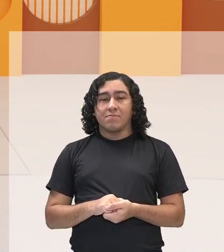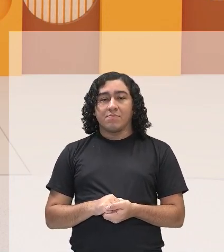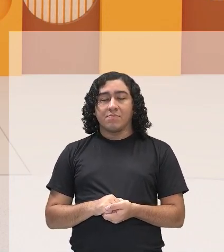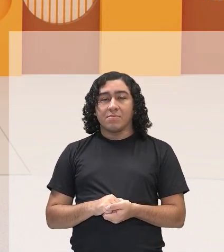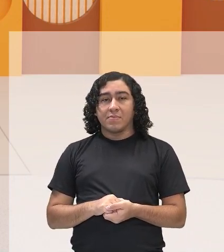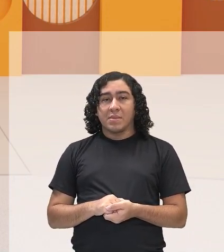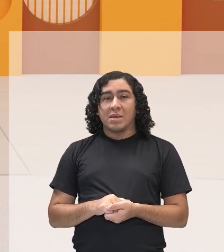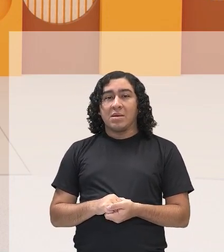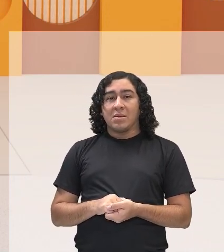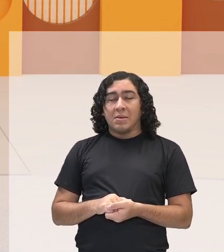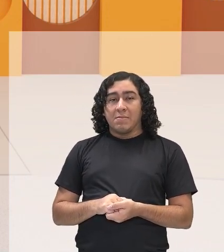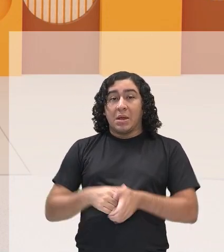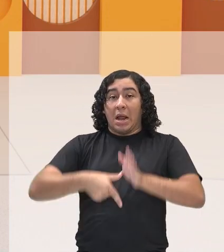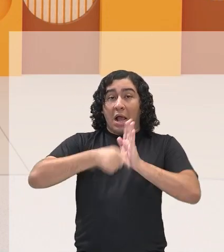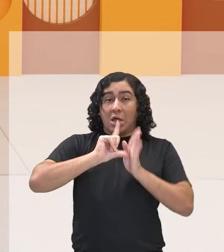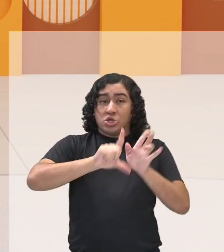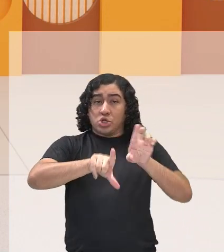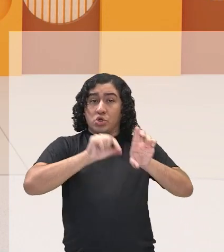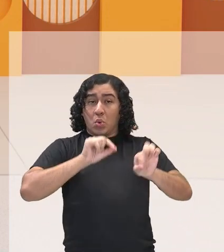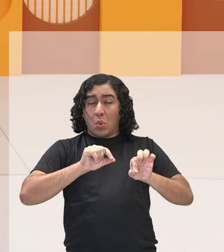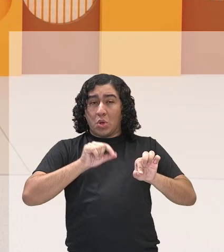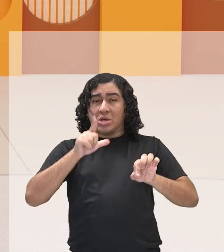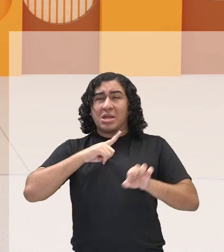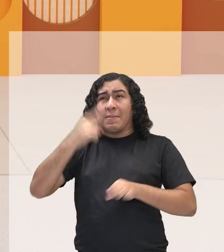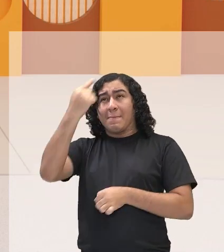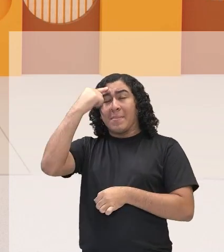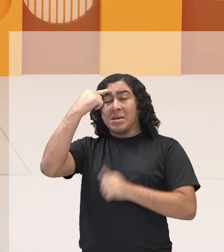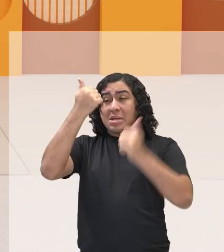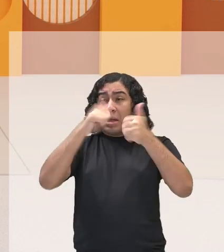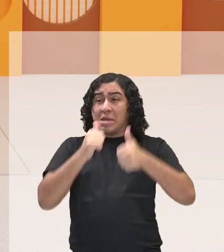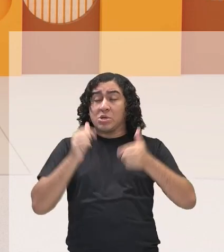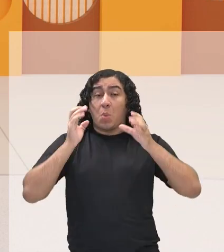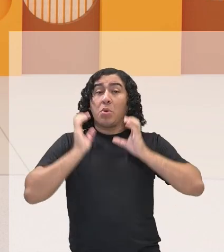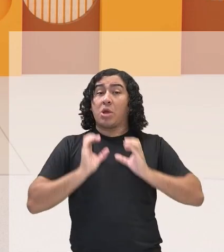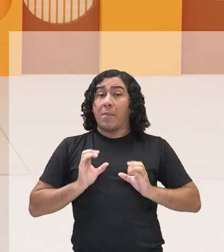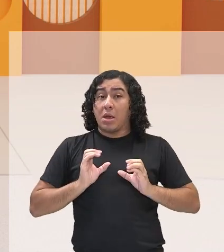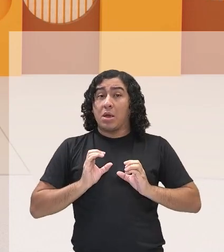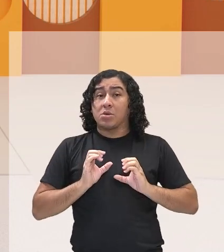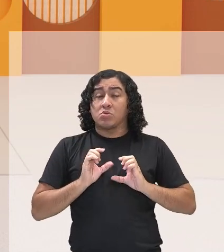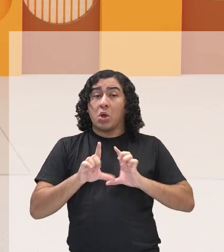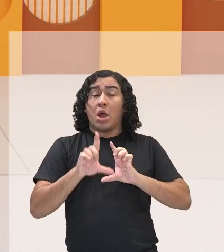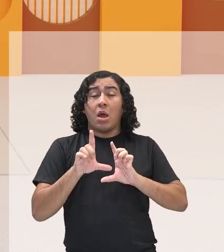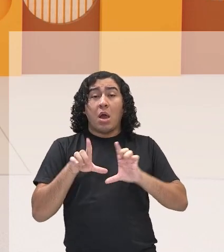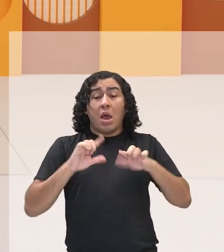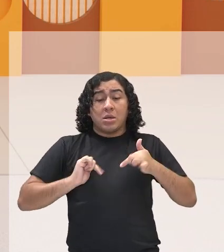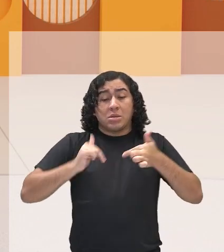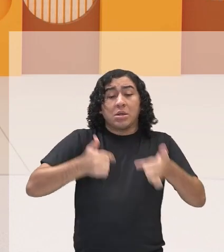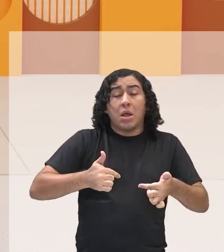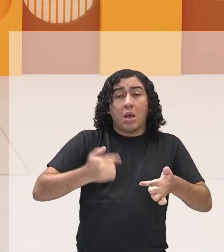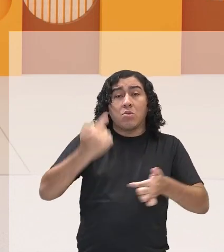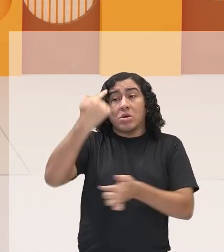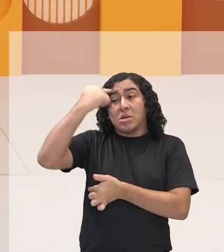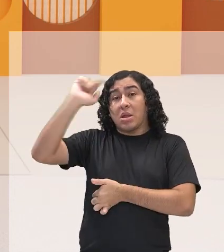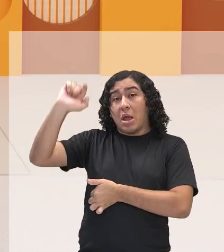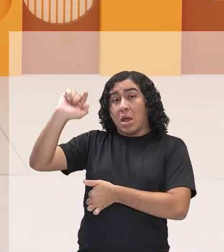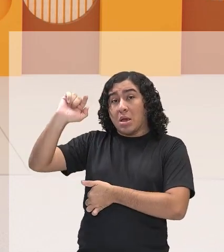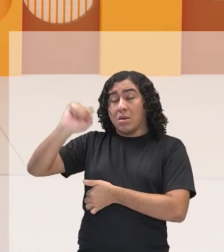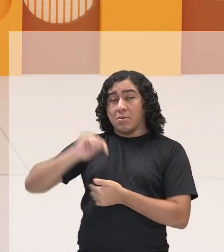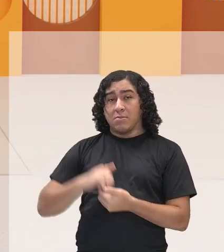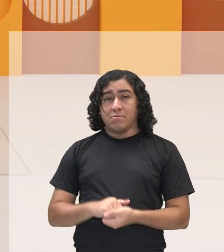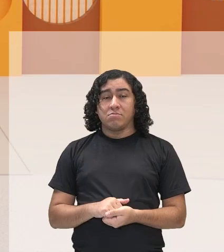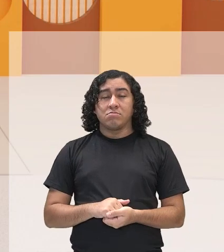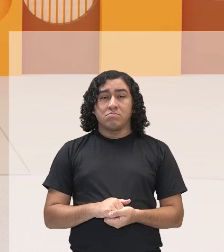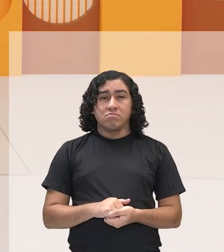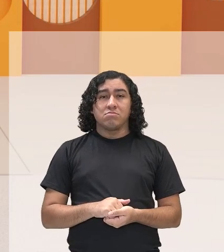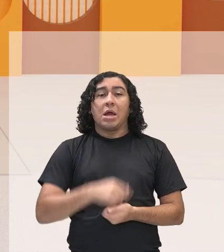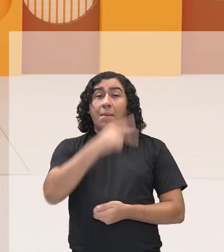de um comportamento, ou de uma ação, ou de uma ideia, de uma ideologia. Você vai fazer um juízo